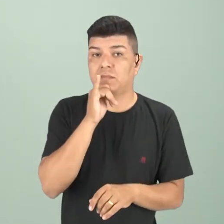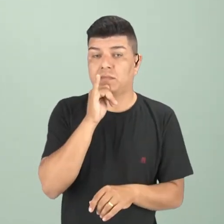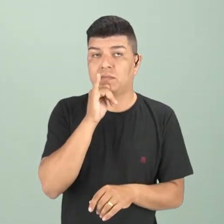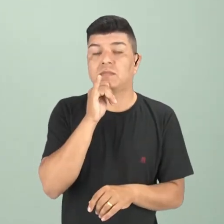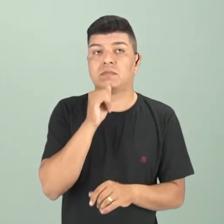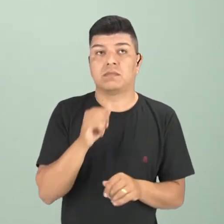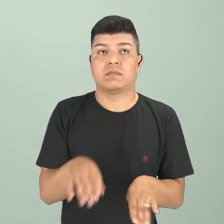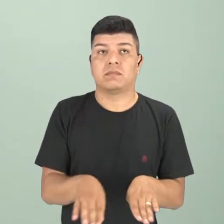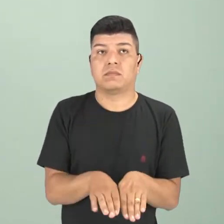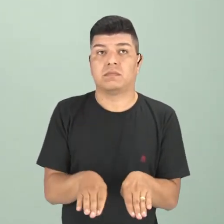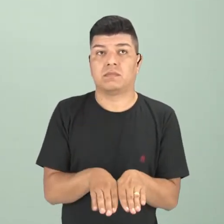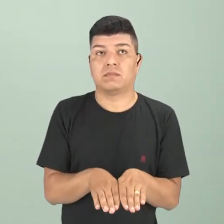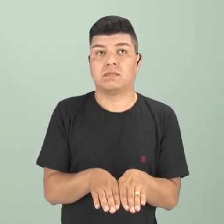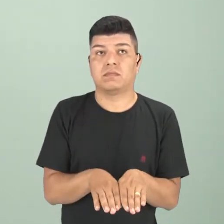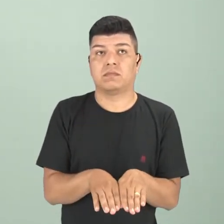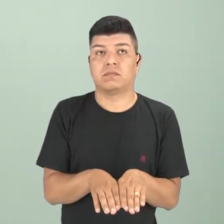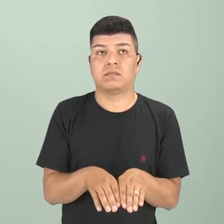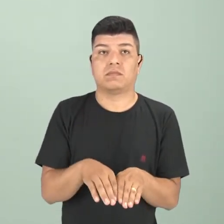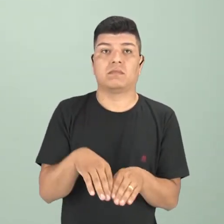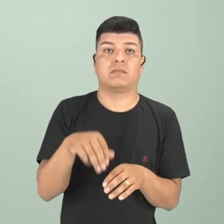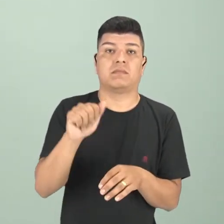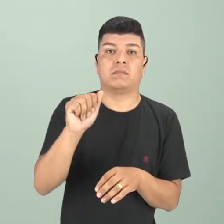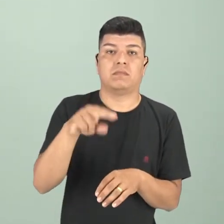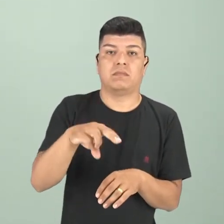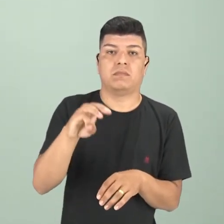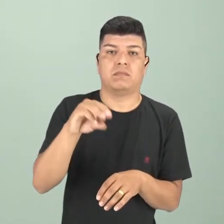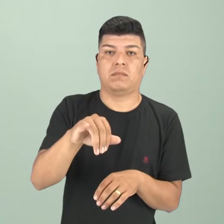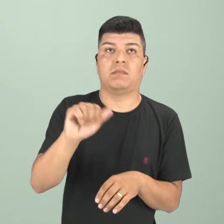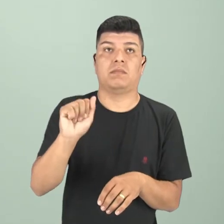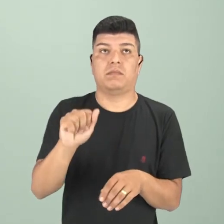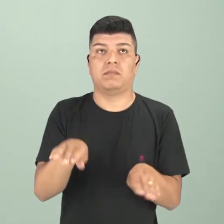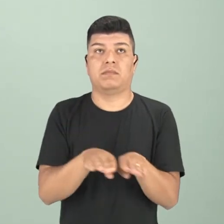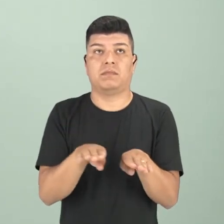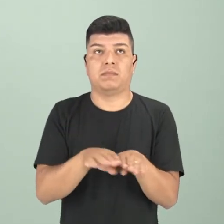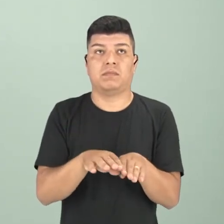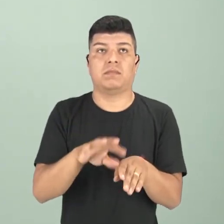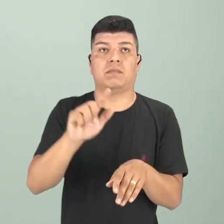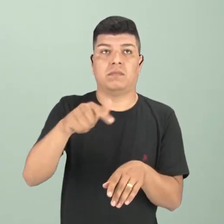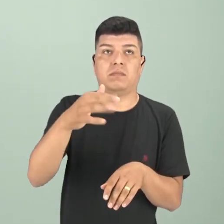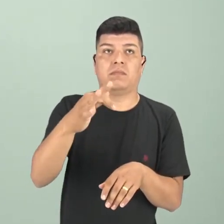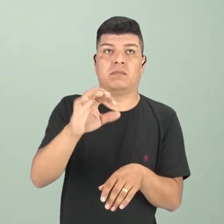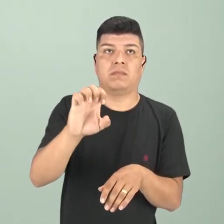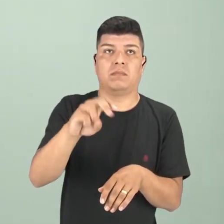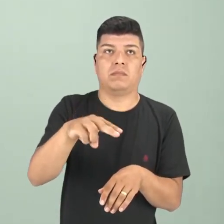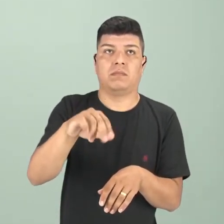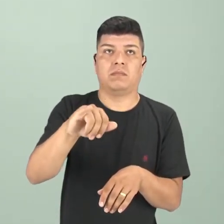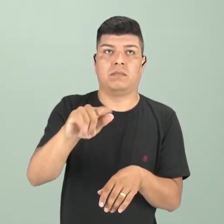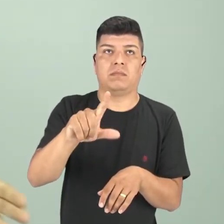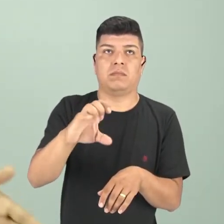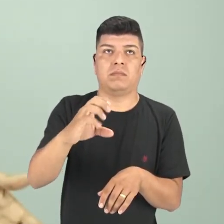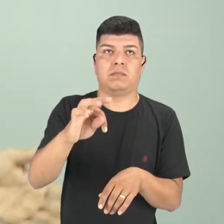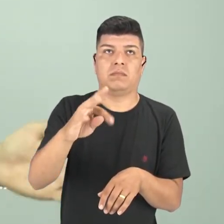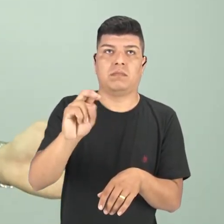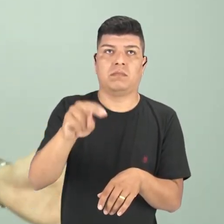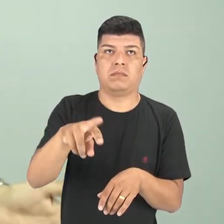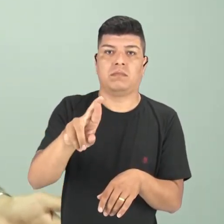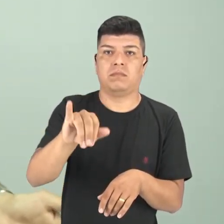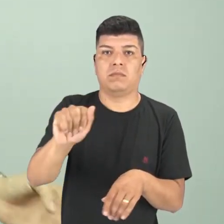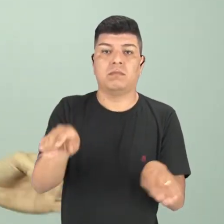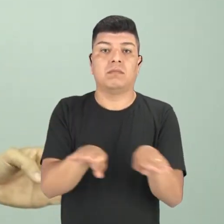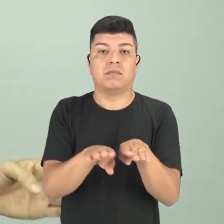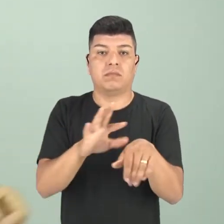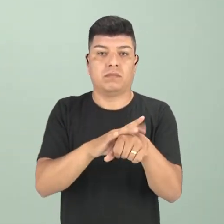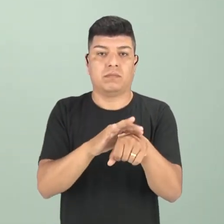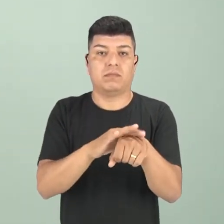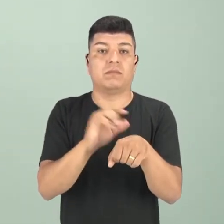exemplos da a tanto anemia falciforme quanto a fenilcetonúria como exemplos de